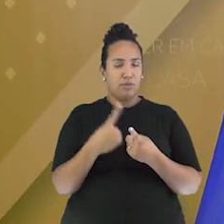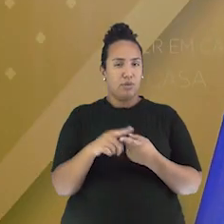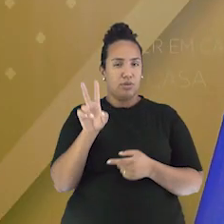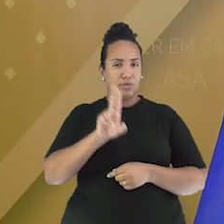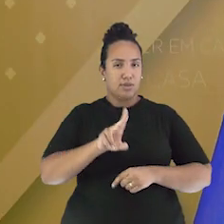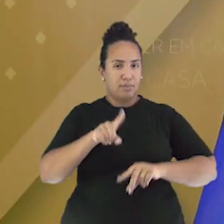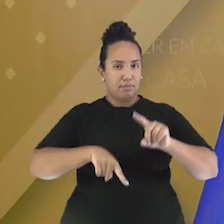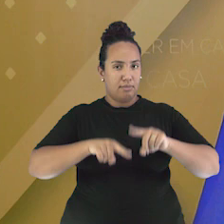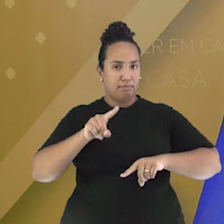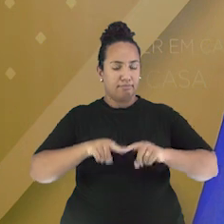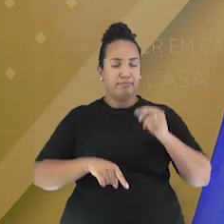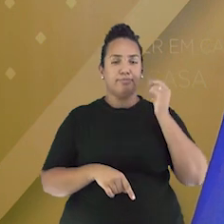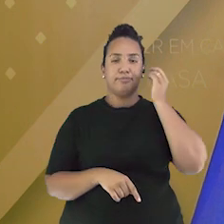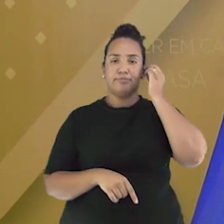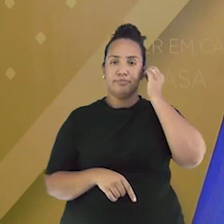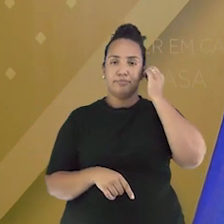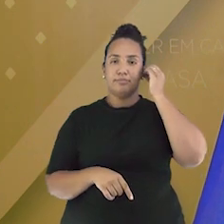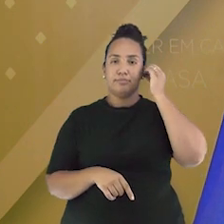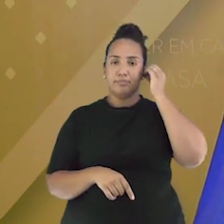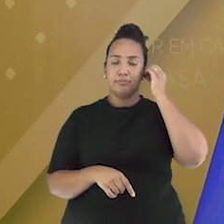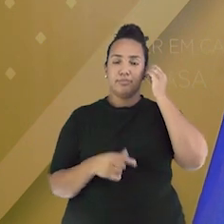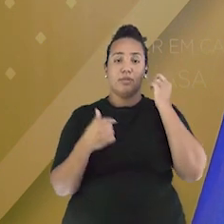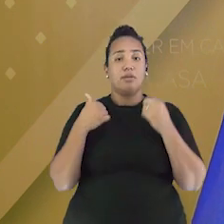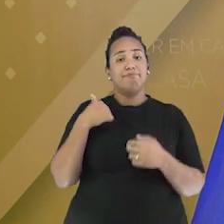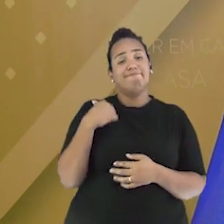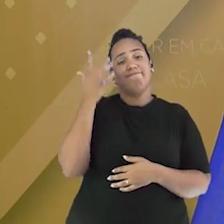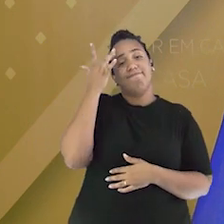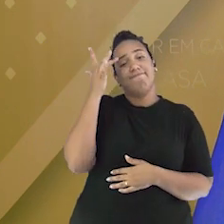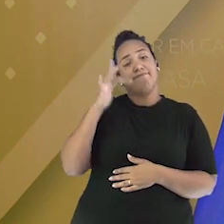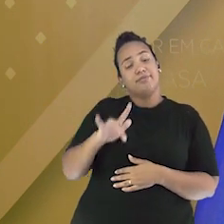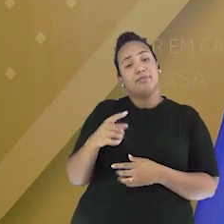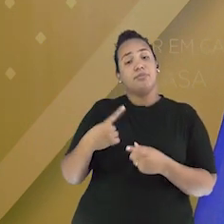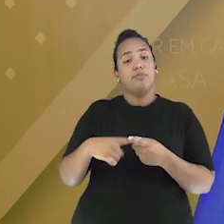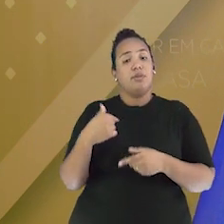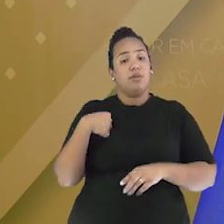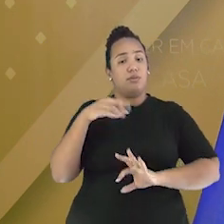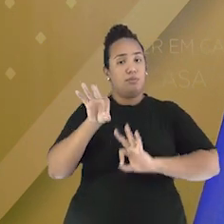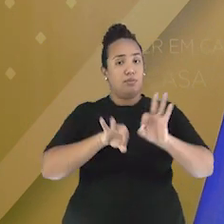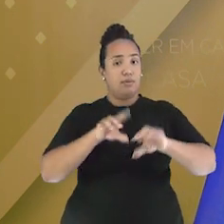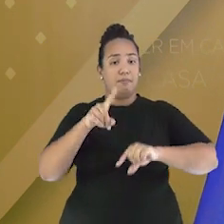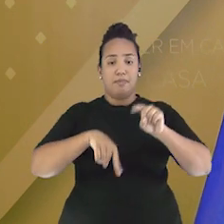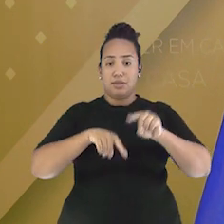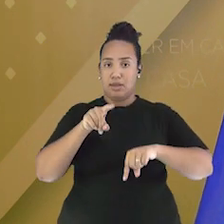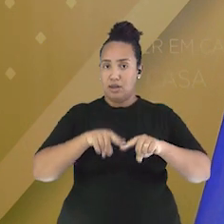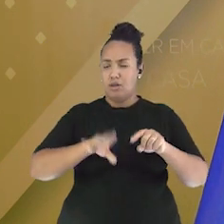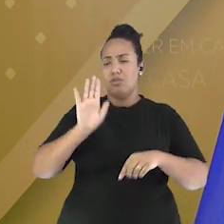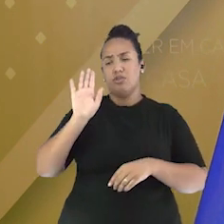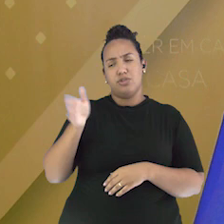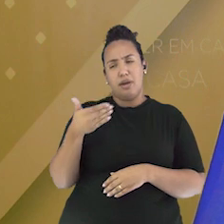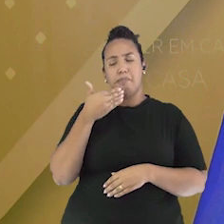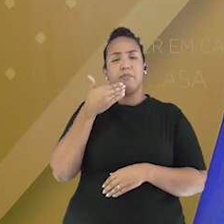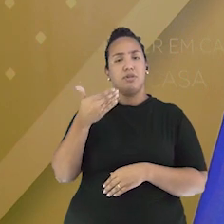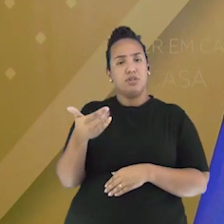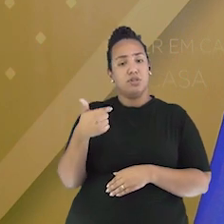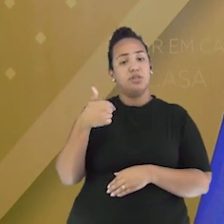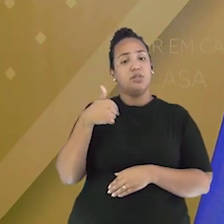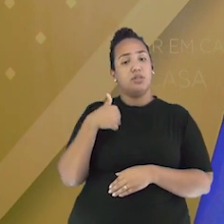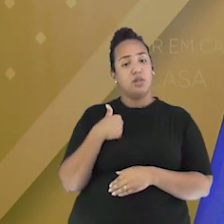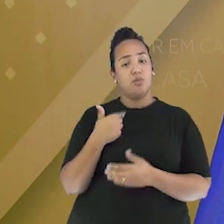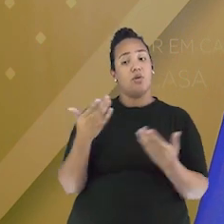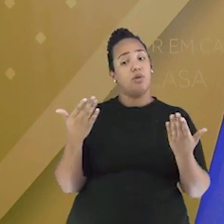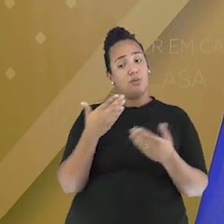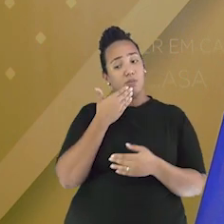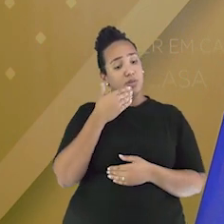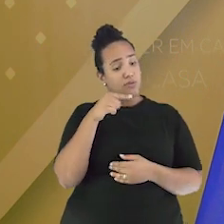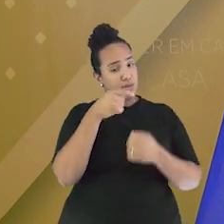usar cada uma dessas partes aqui? Eu ainda não sei, professor, porque eu separei os materiais como você me pediu e eu deixei